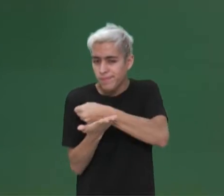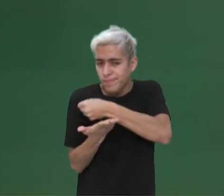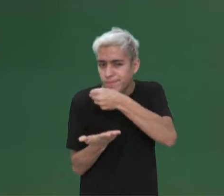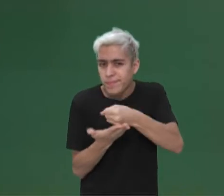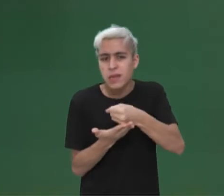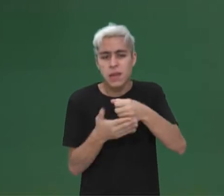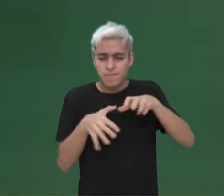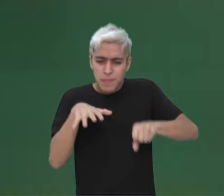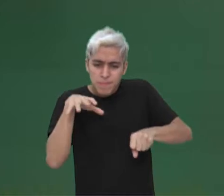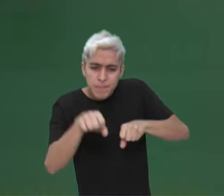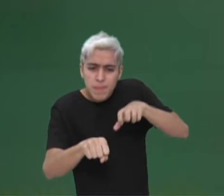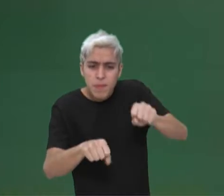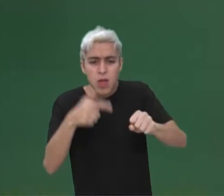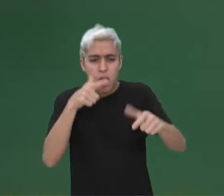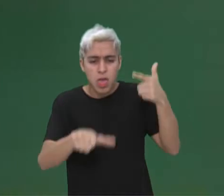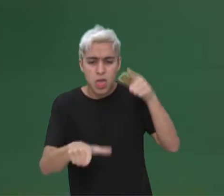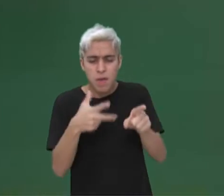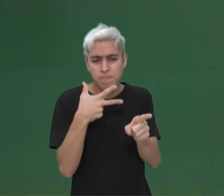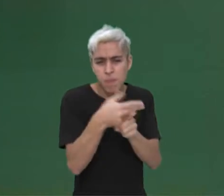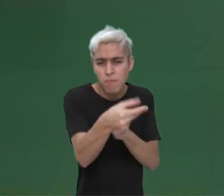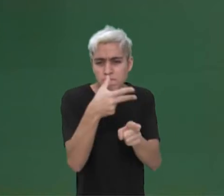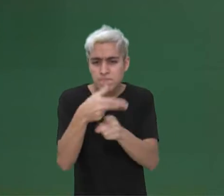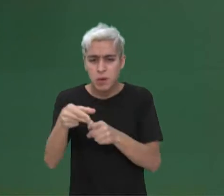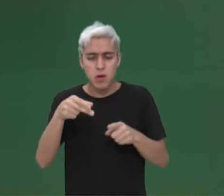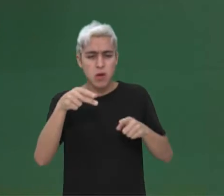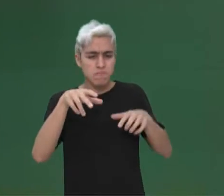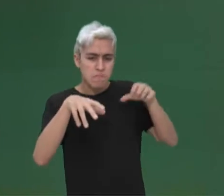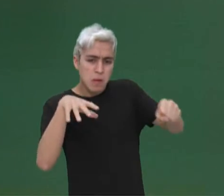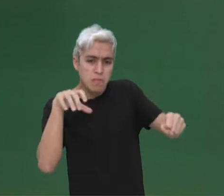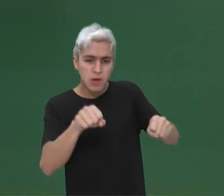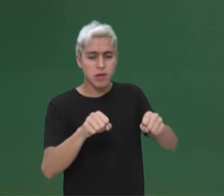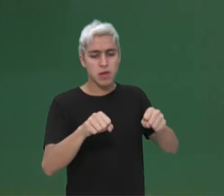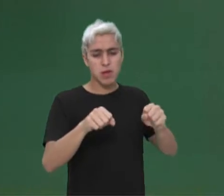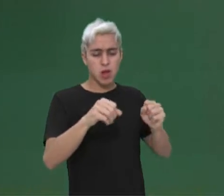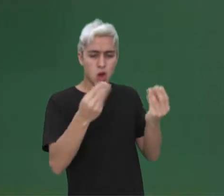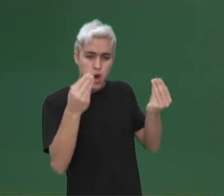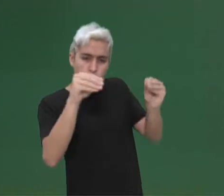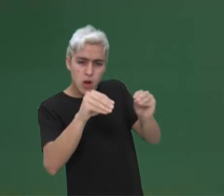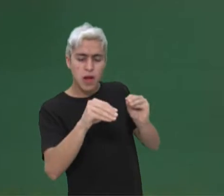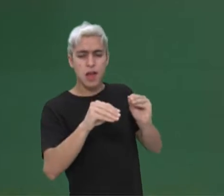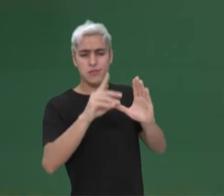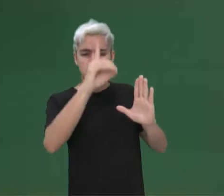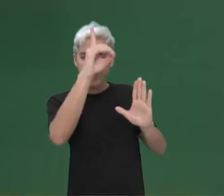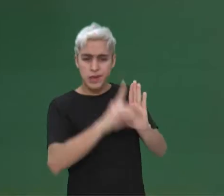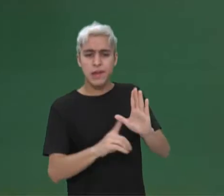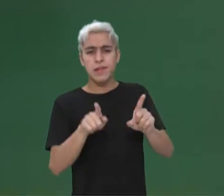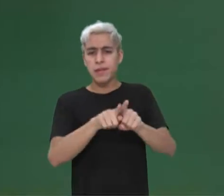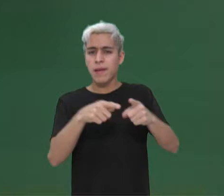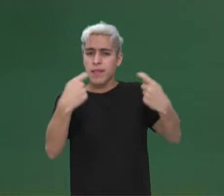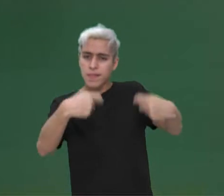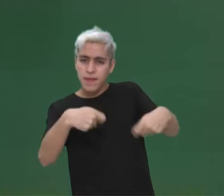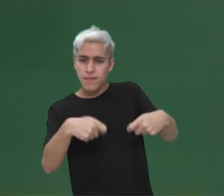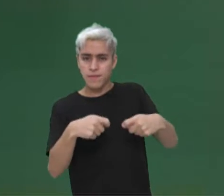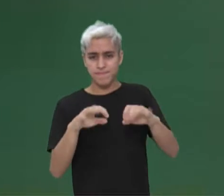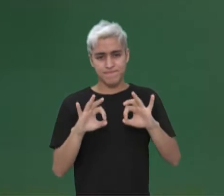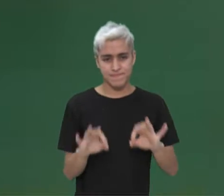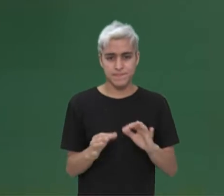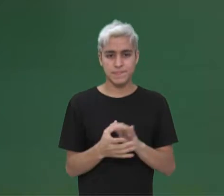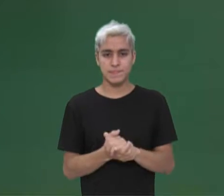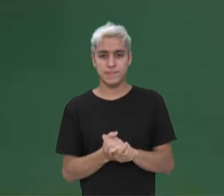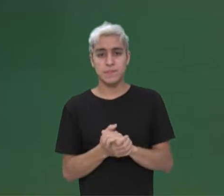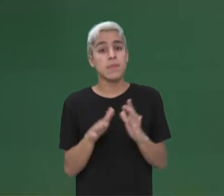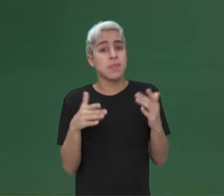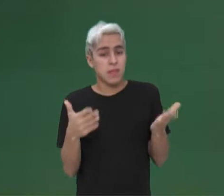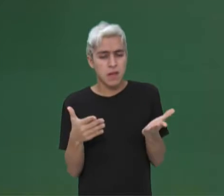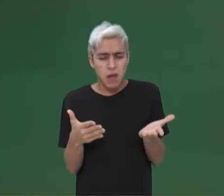para explorar, conquistar e povoar terras com direitos e deveres. Faltam parênteses aqui, né? Isso, fecha lá. Então,